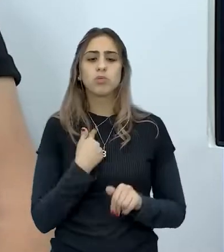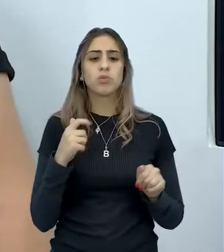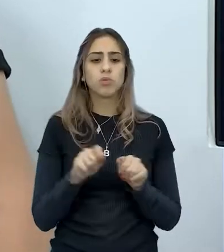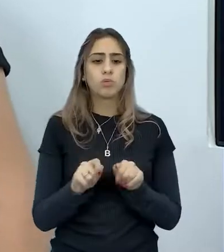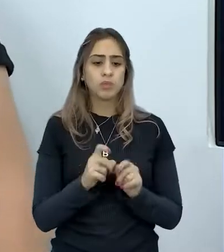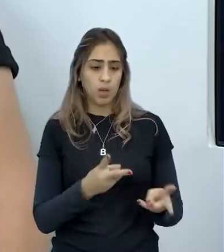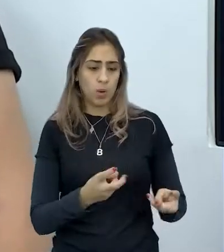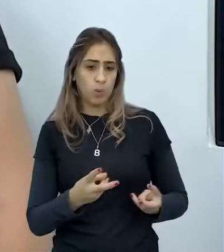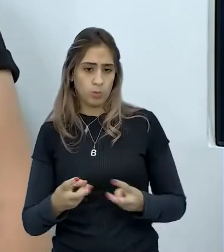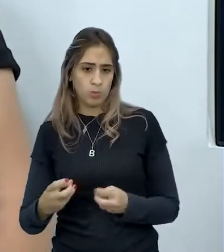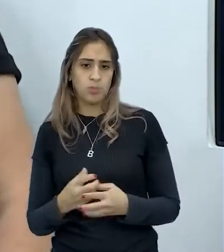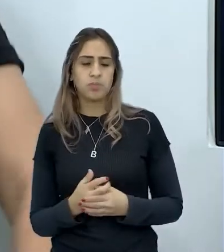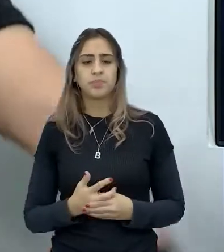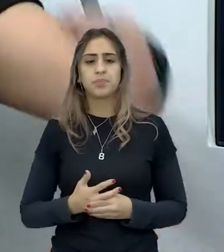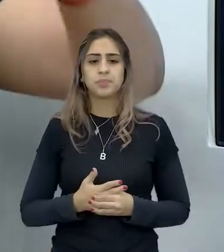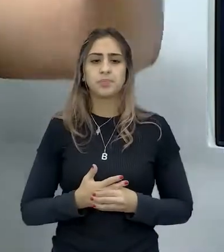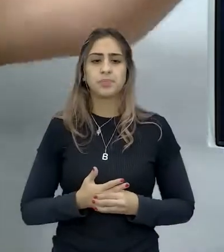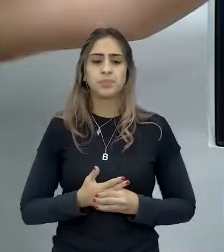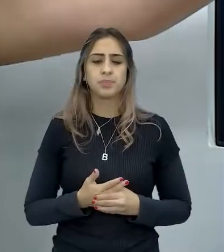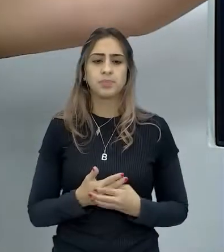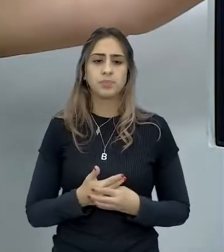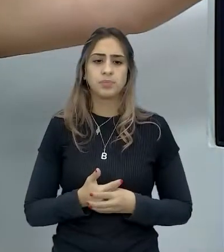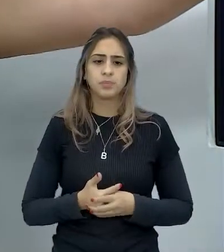como somos, eu trouxe